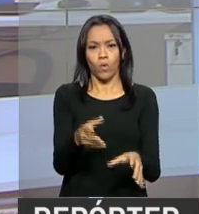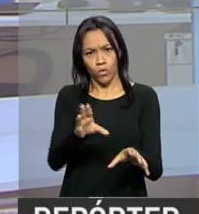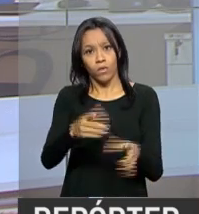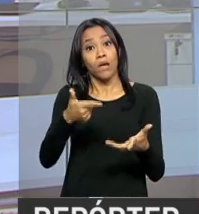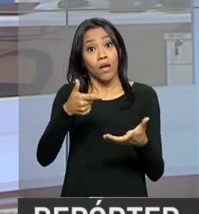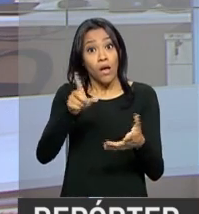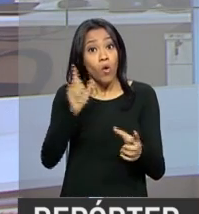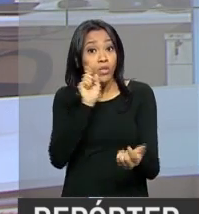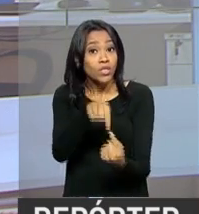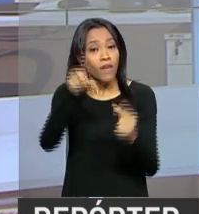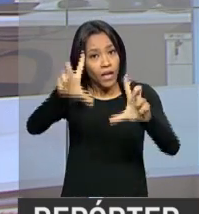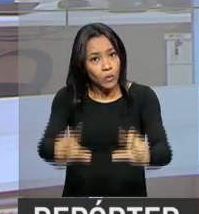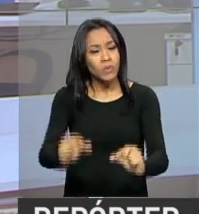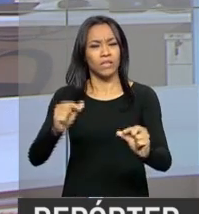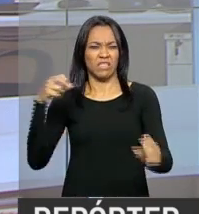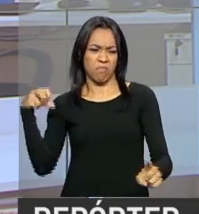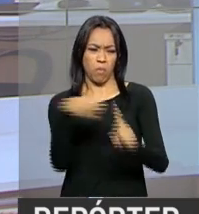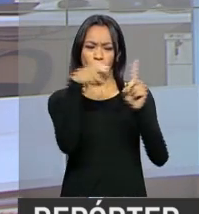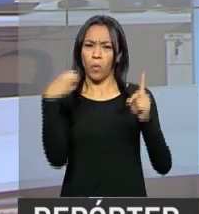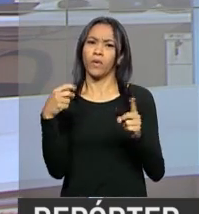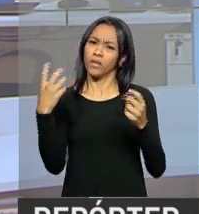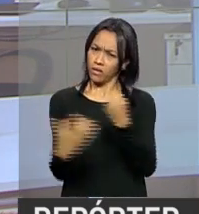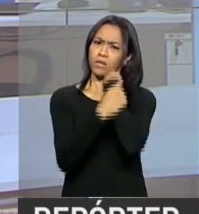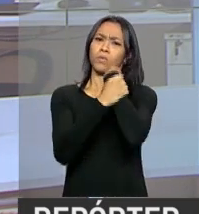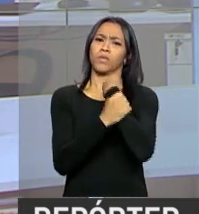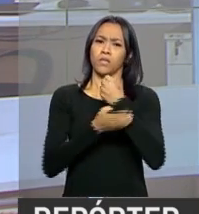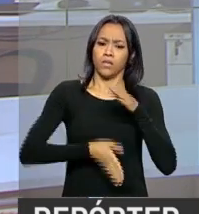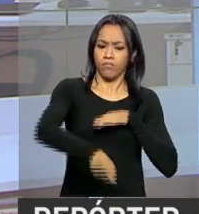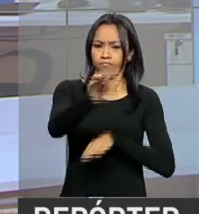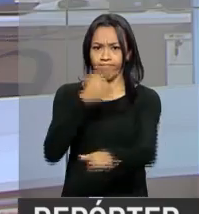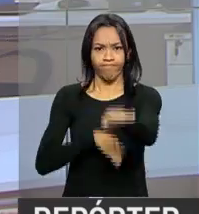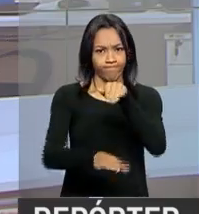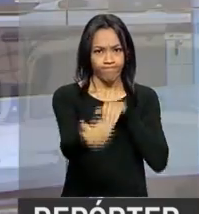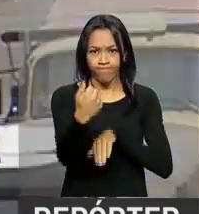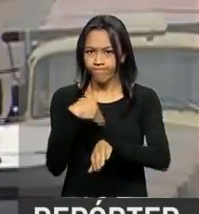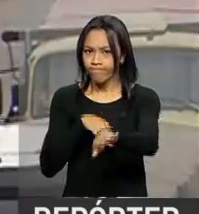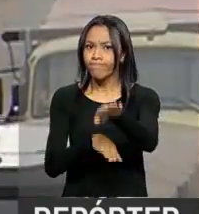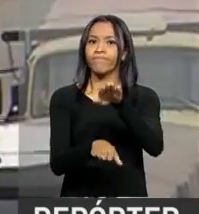ideia é reduzir o número de acidentes e garantir mais segurança nas estradas.